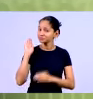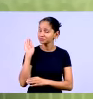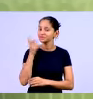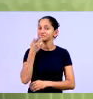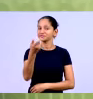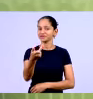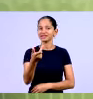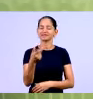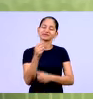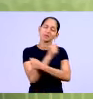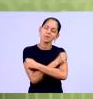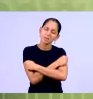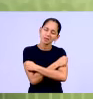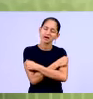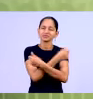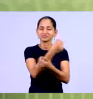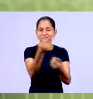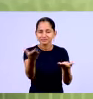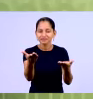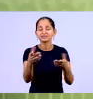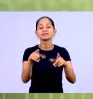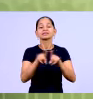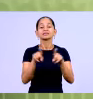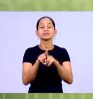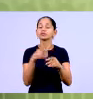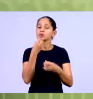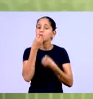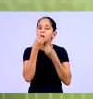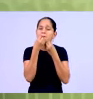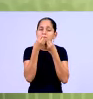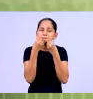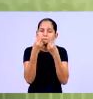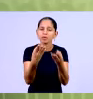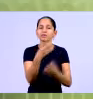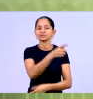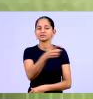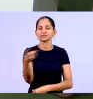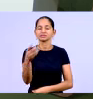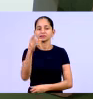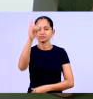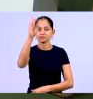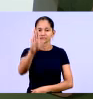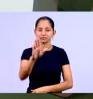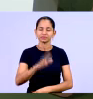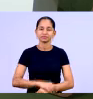grande abraço para vocês. Tenham um excelente decorrer de semana e fiquem com Deus.